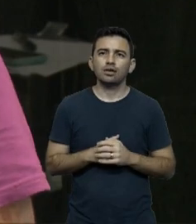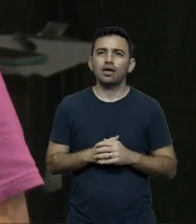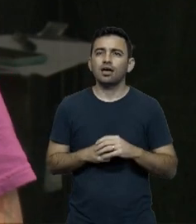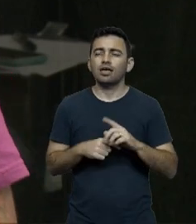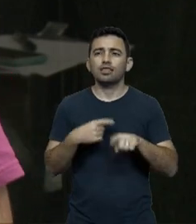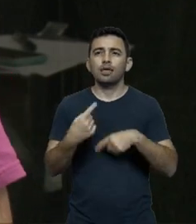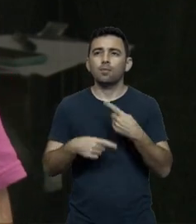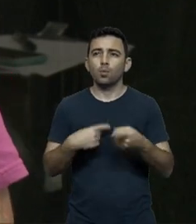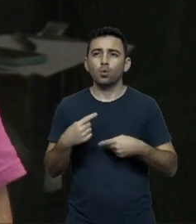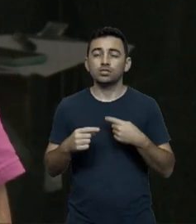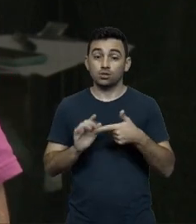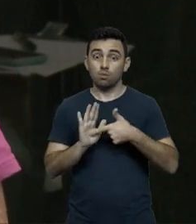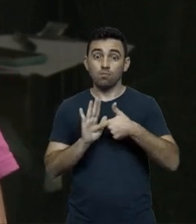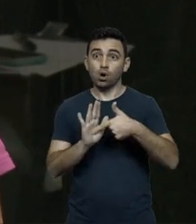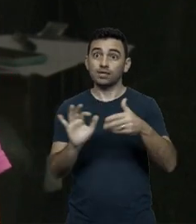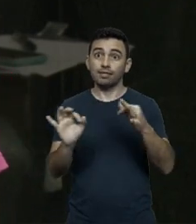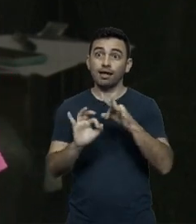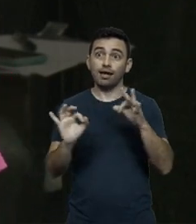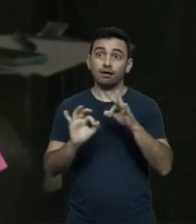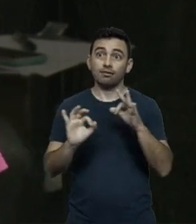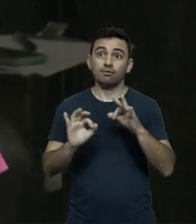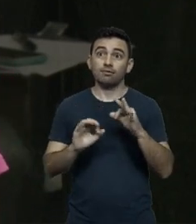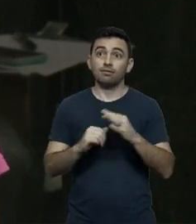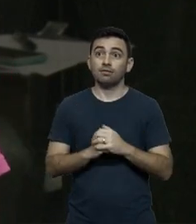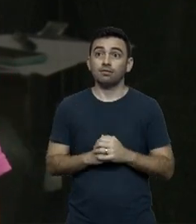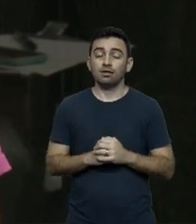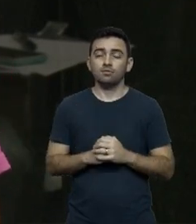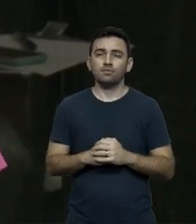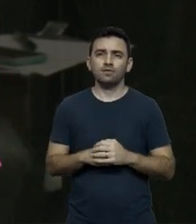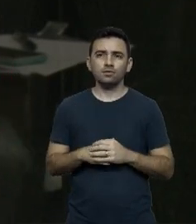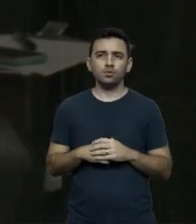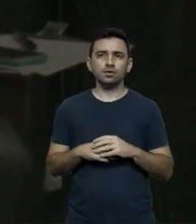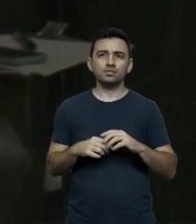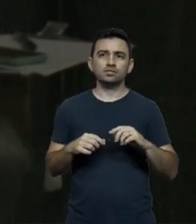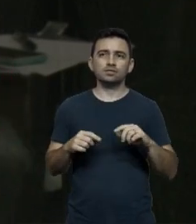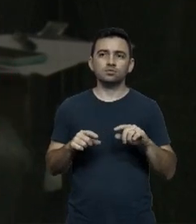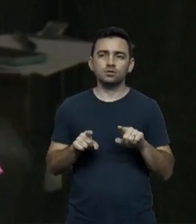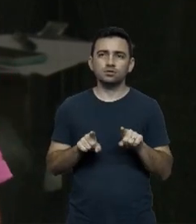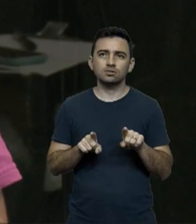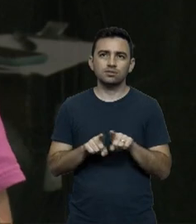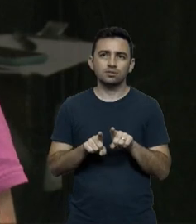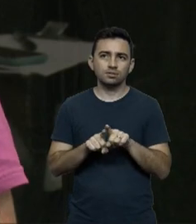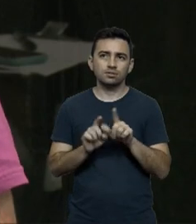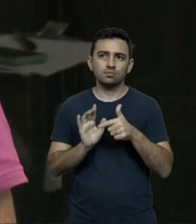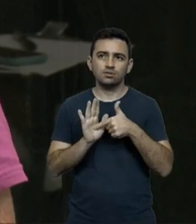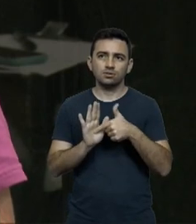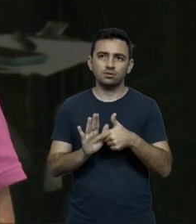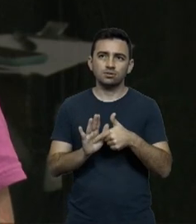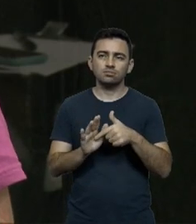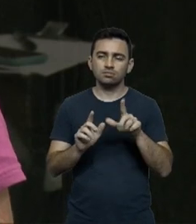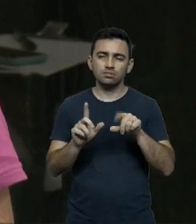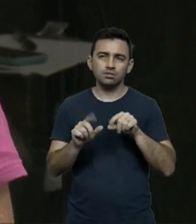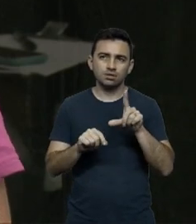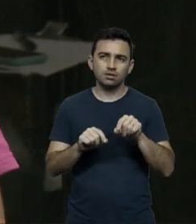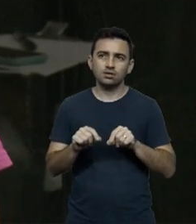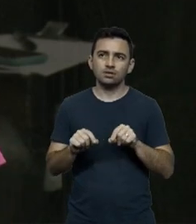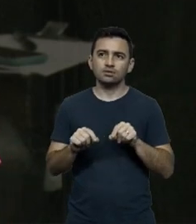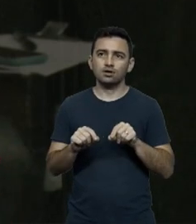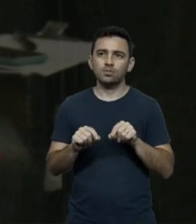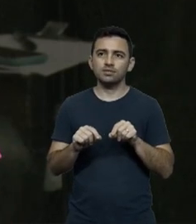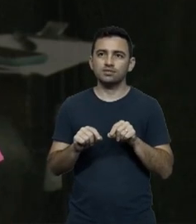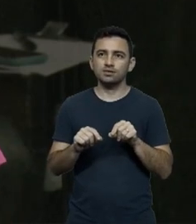algoritmo não mostra e o que é cada um no mostra qual foi o critério de escolha tá